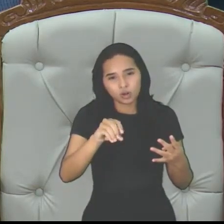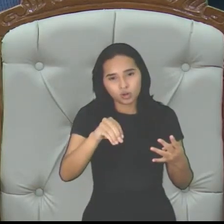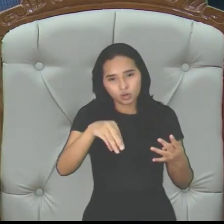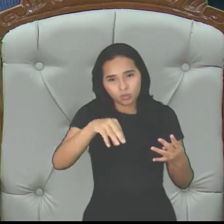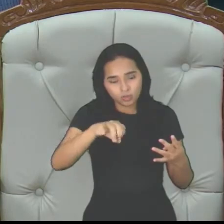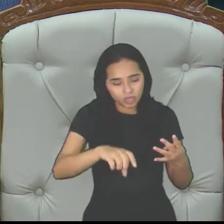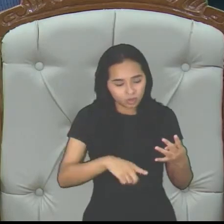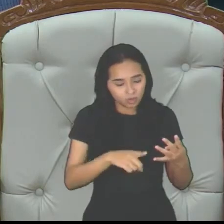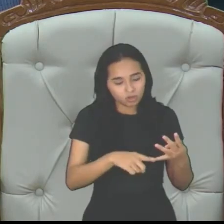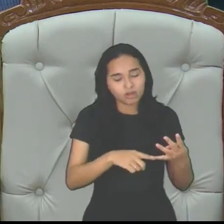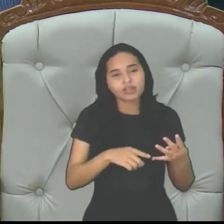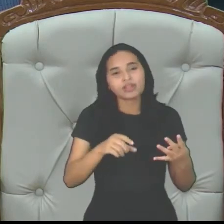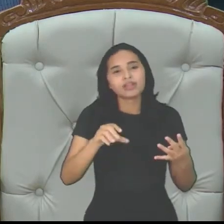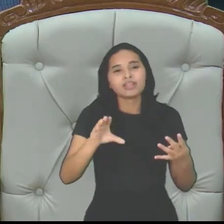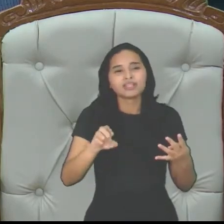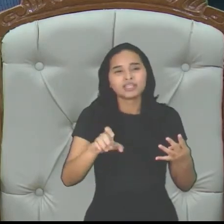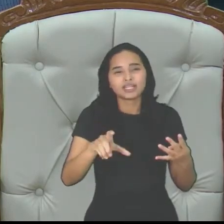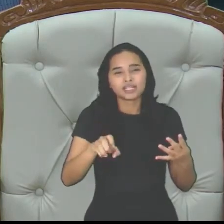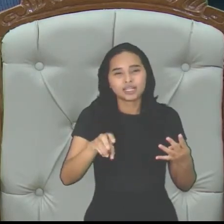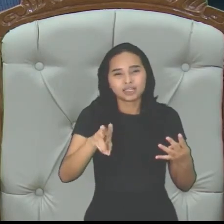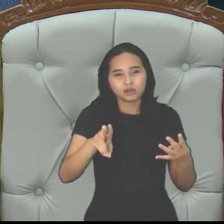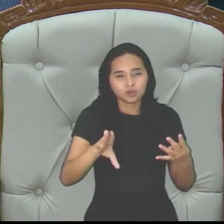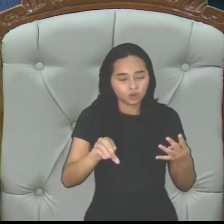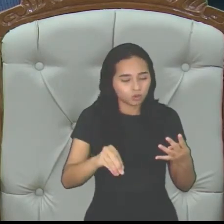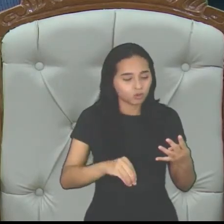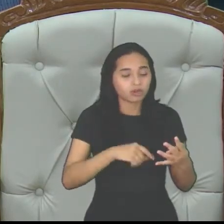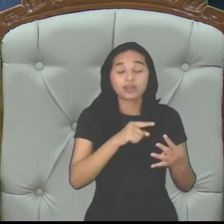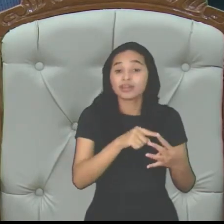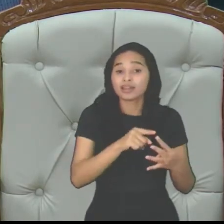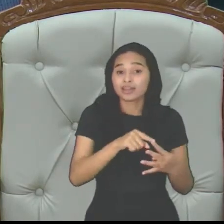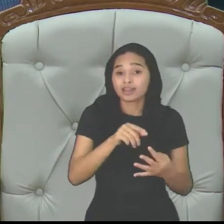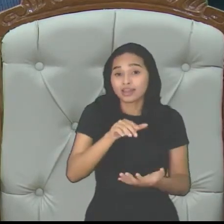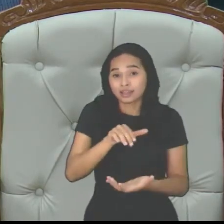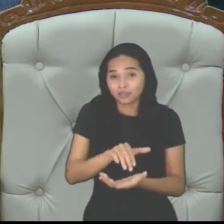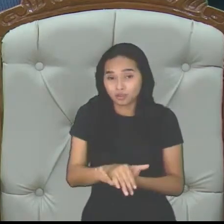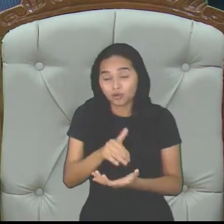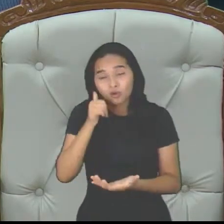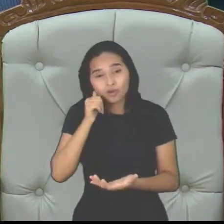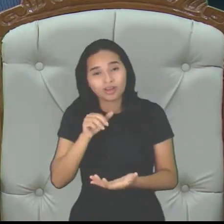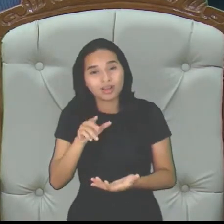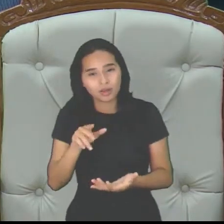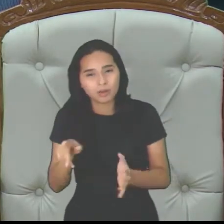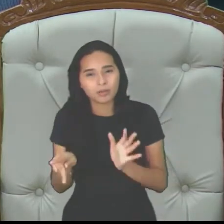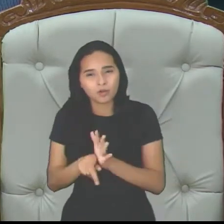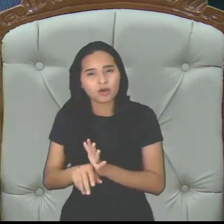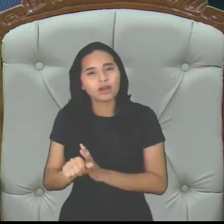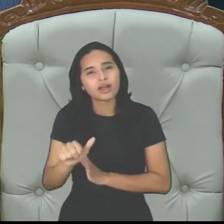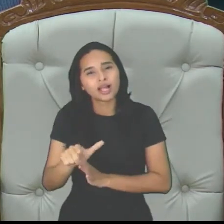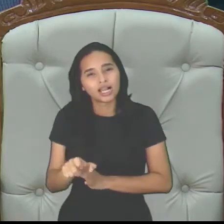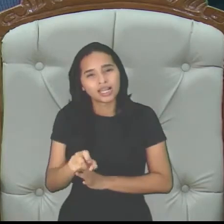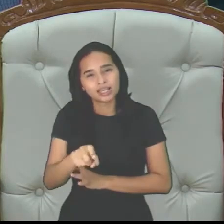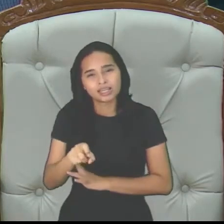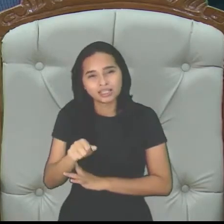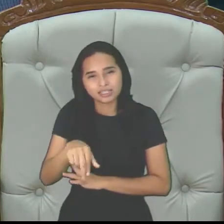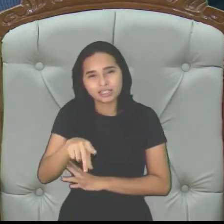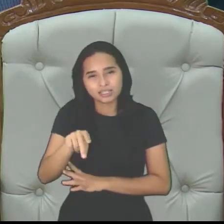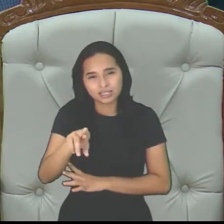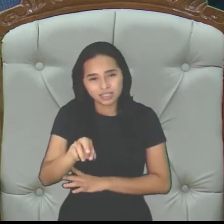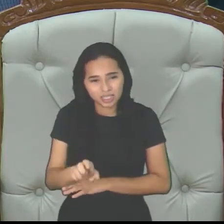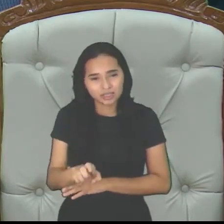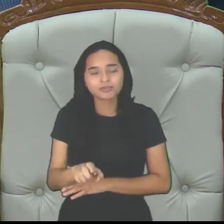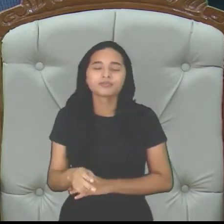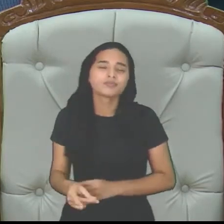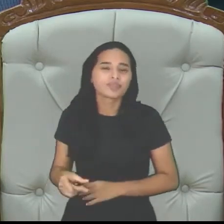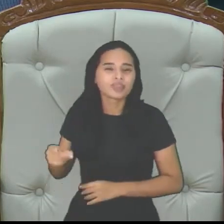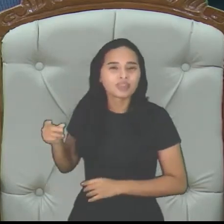Cassandro casou com a irmã de Alexandre o Grande. E Tessalônica, o nome dela antes era Termai,